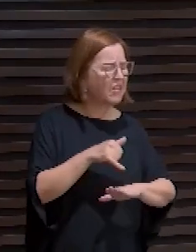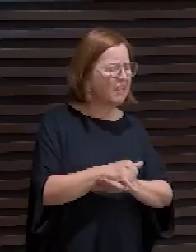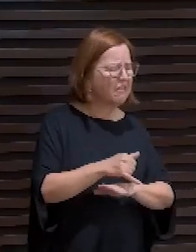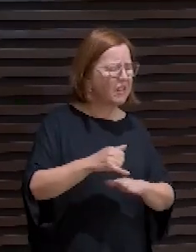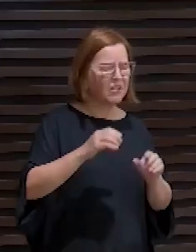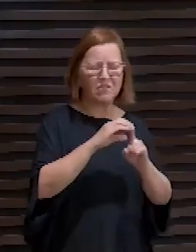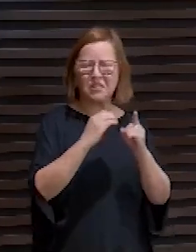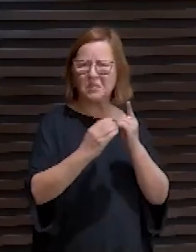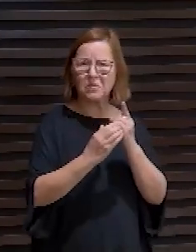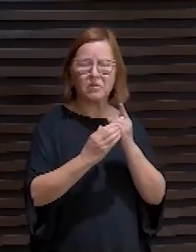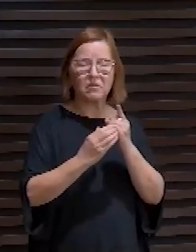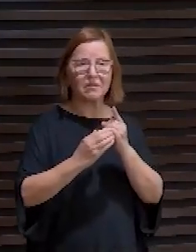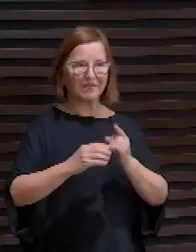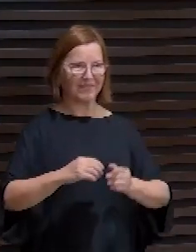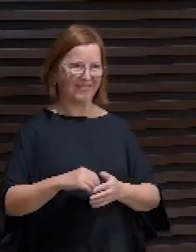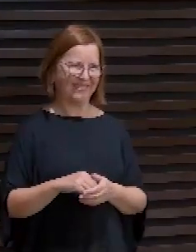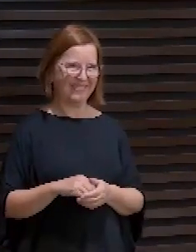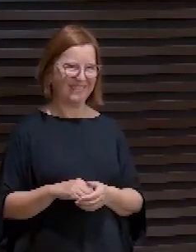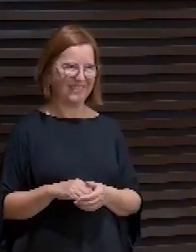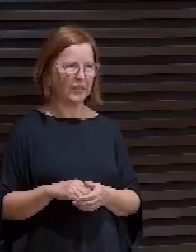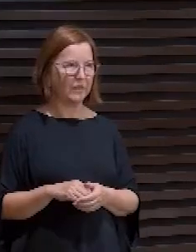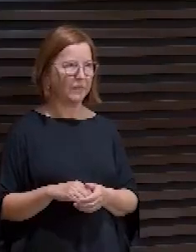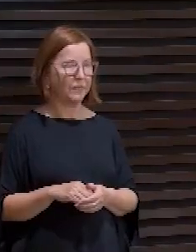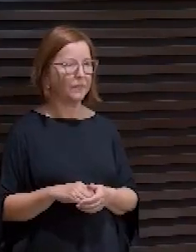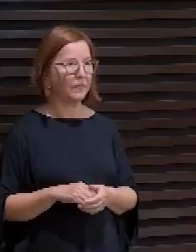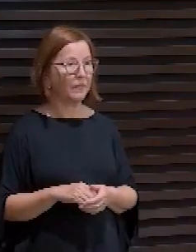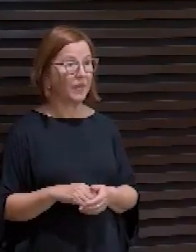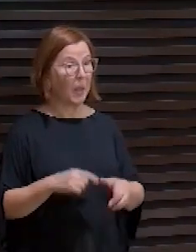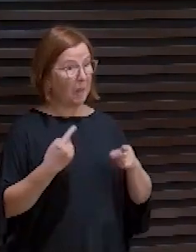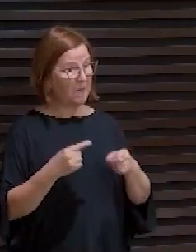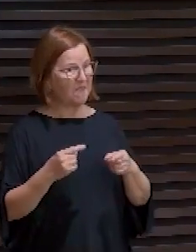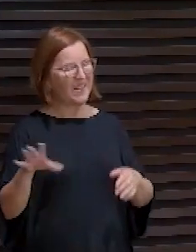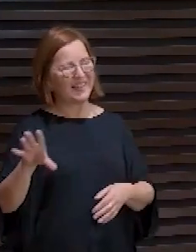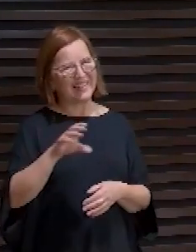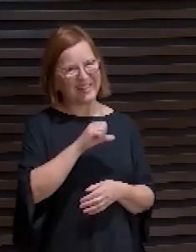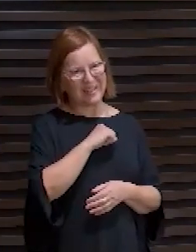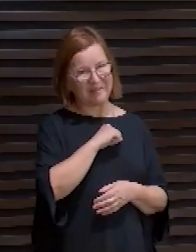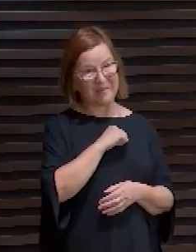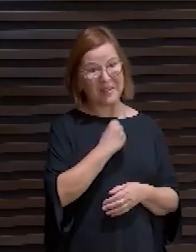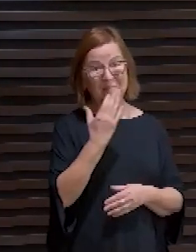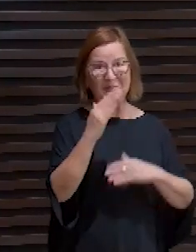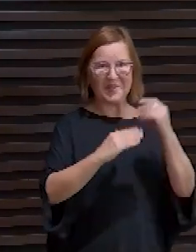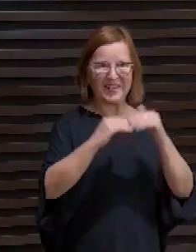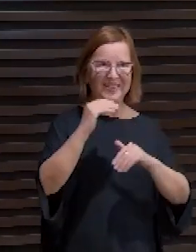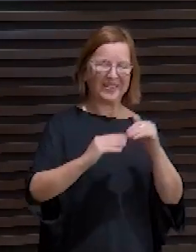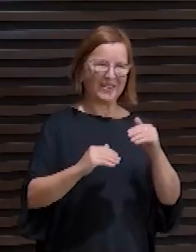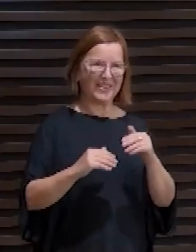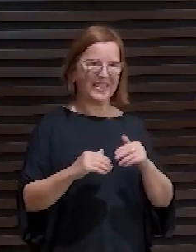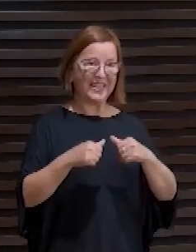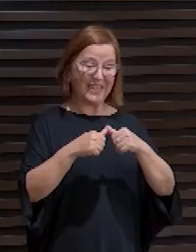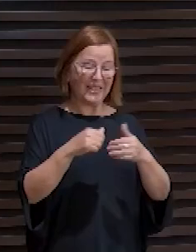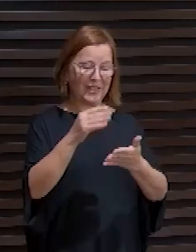afins, mais próximas uns dos outros. Provoquem o amor e as boas obras. É isso que o texto está